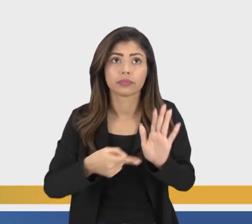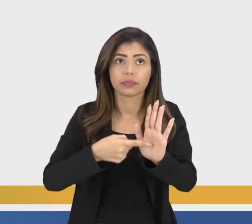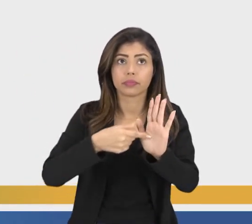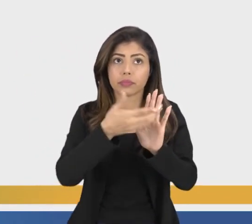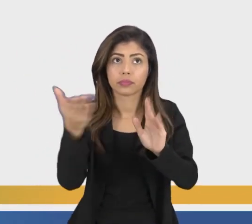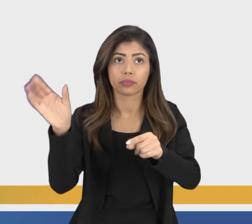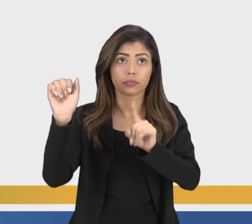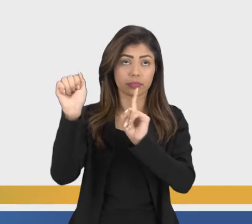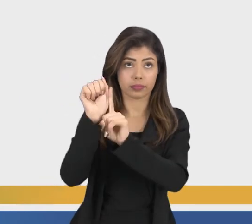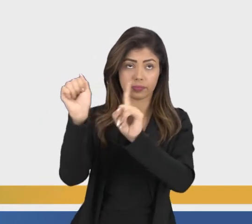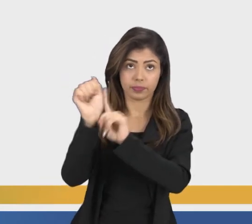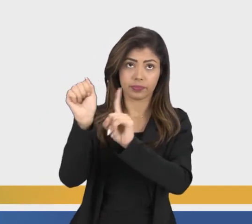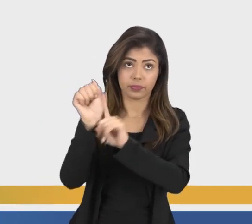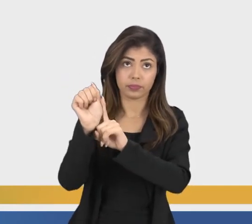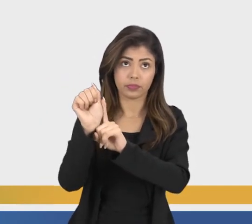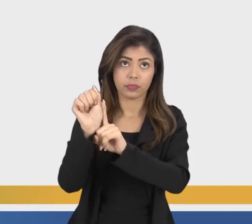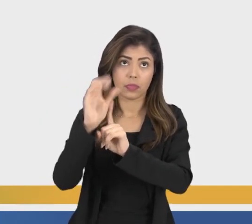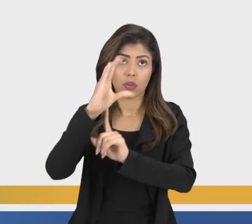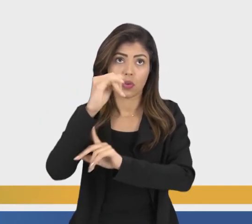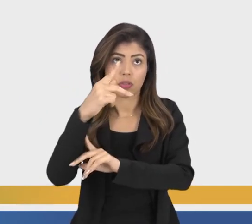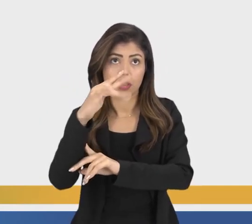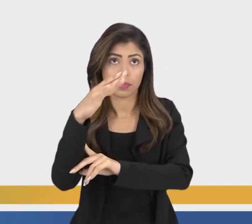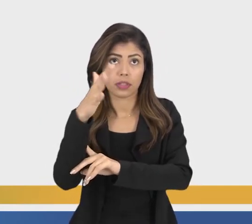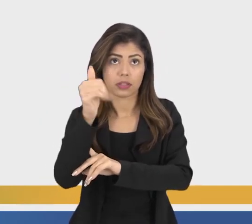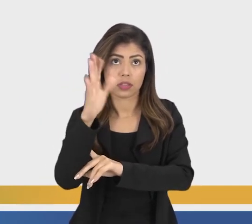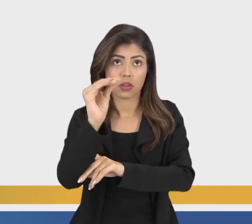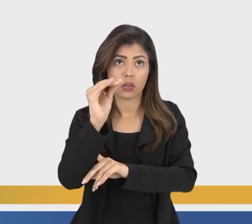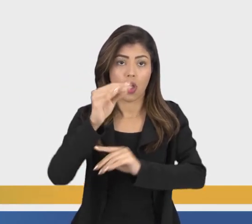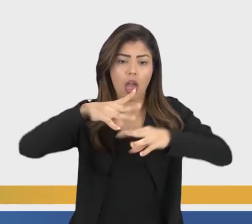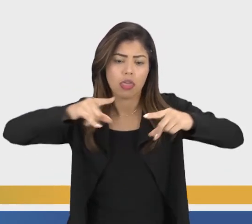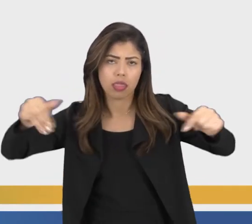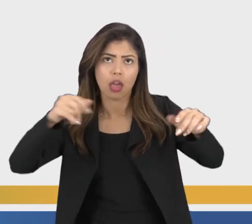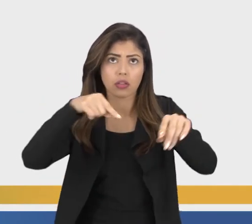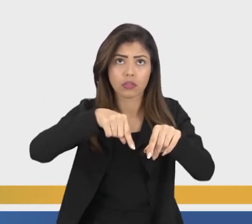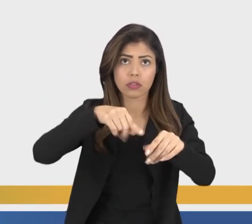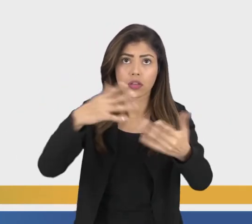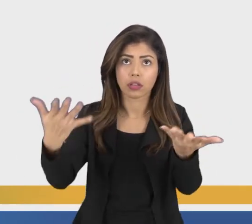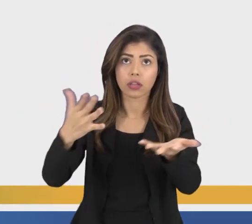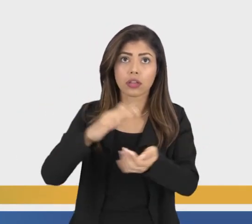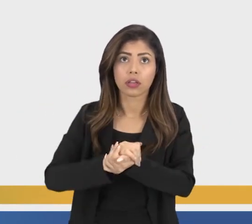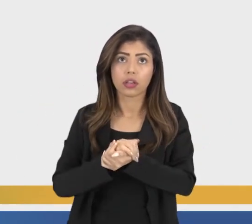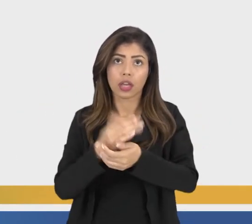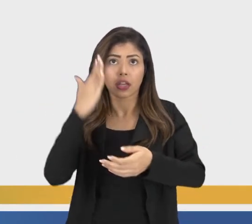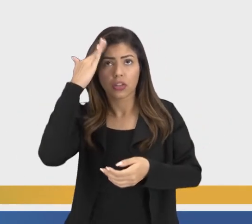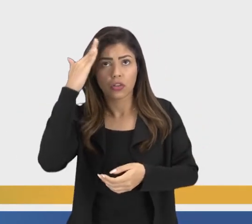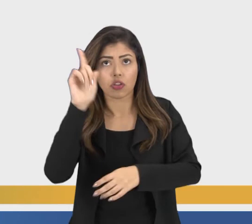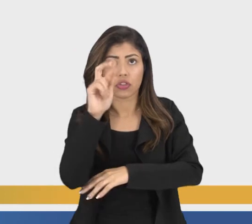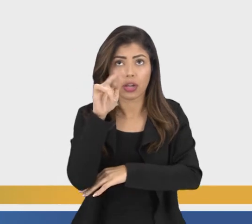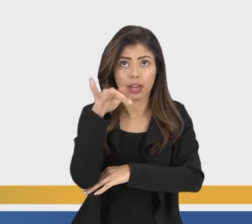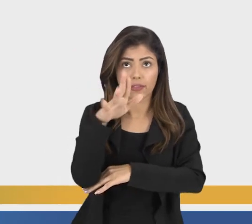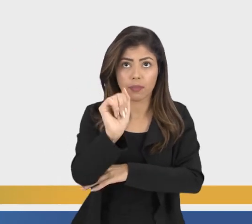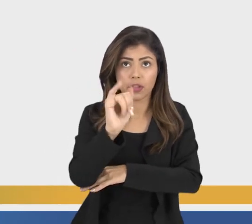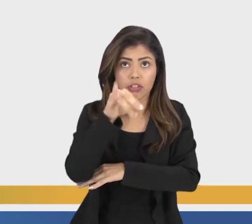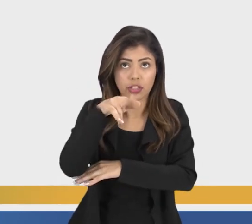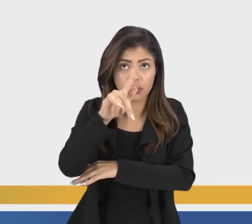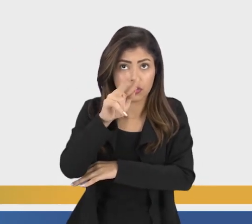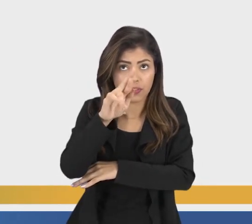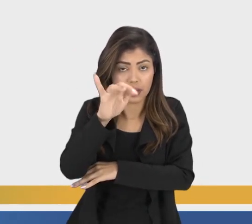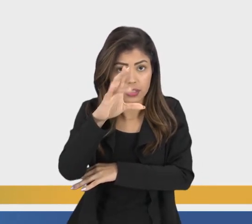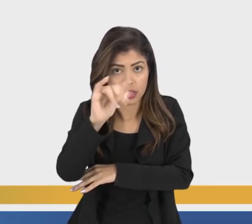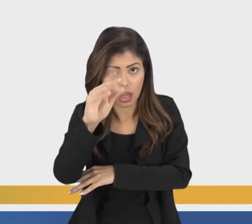da letra A, concepção idealizada do território, entendido como